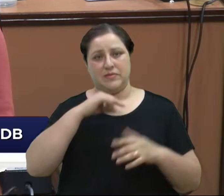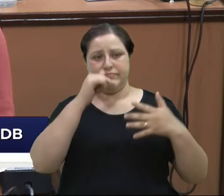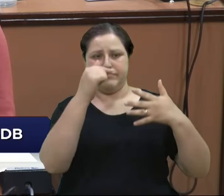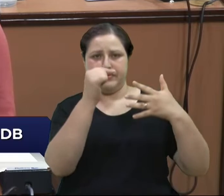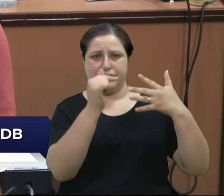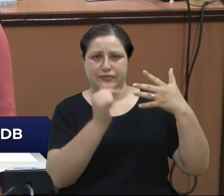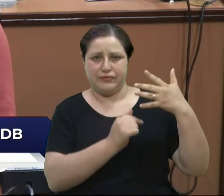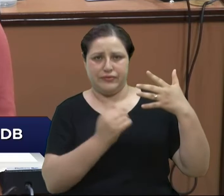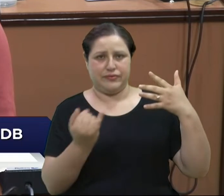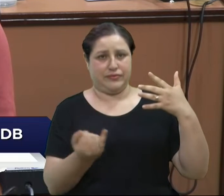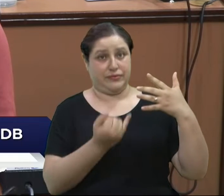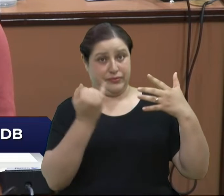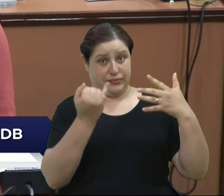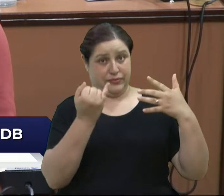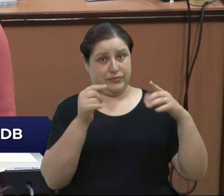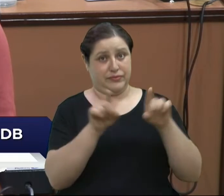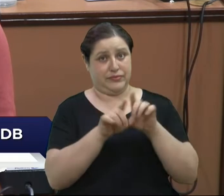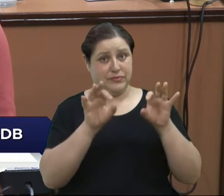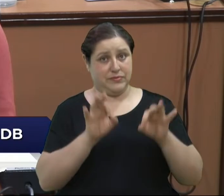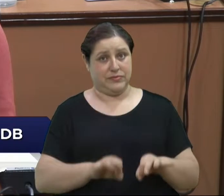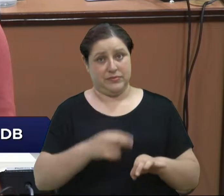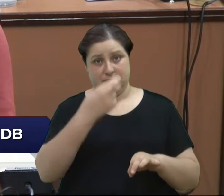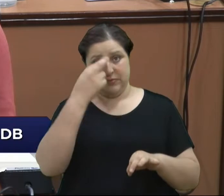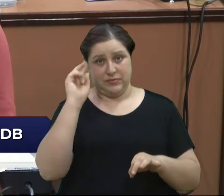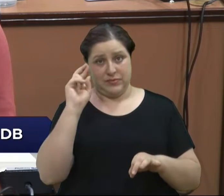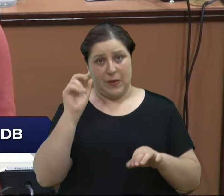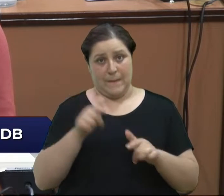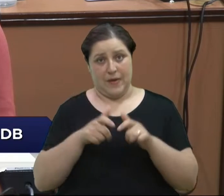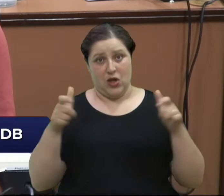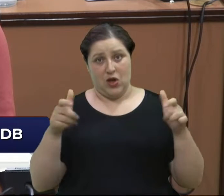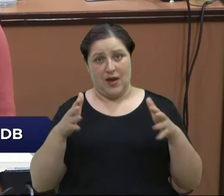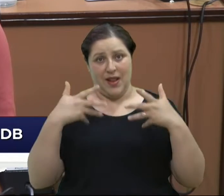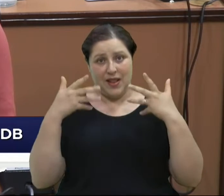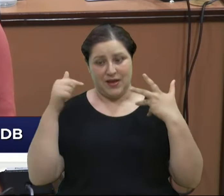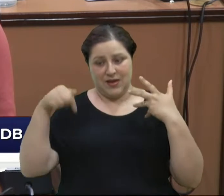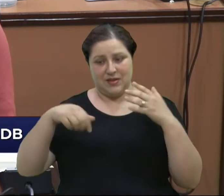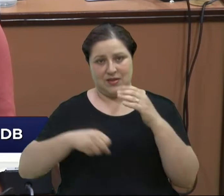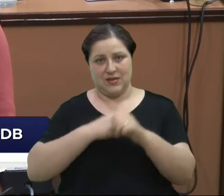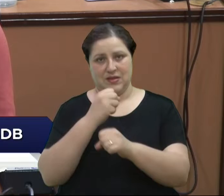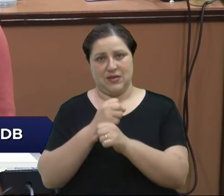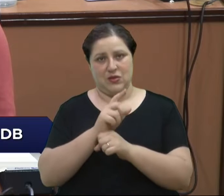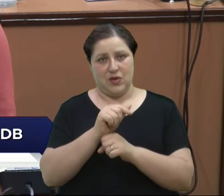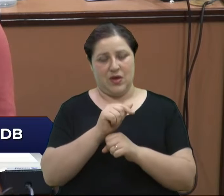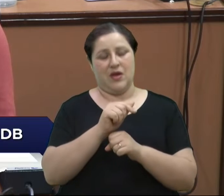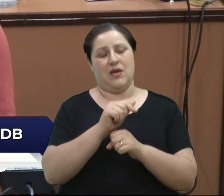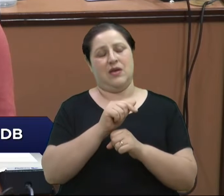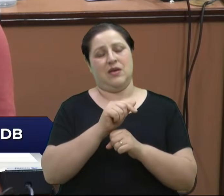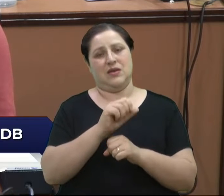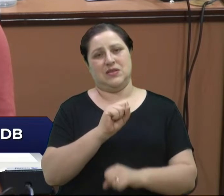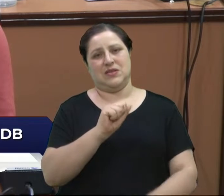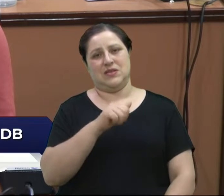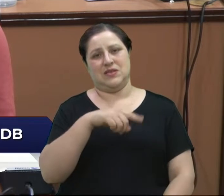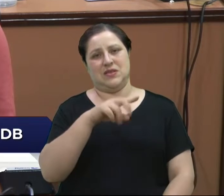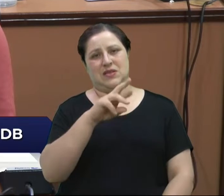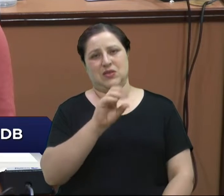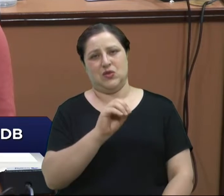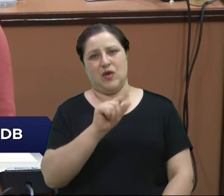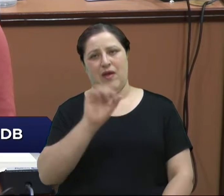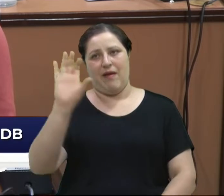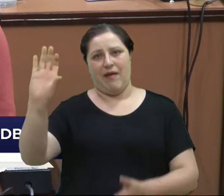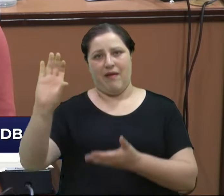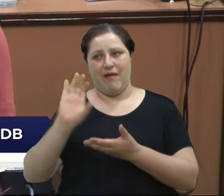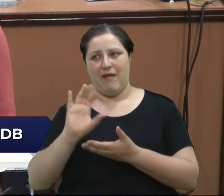Rafael, talvez a maior alegria deste ano, Sandro Junqueira, tenha sido realmente receber, né, esses 15